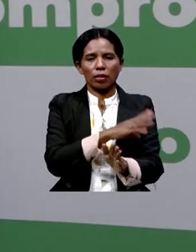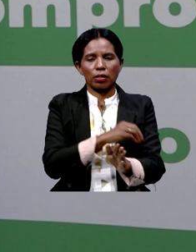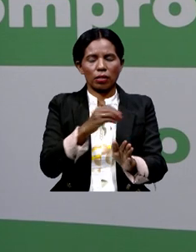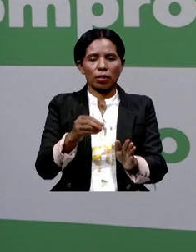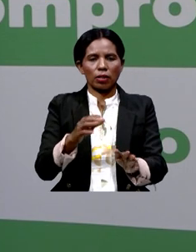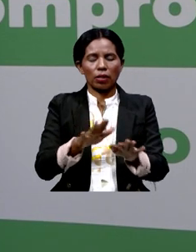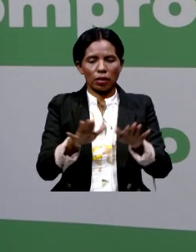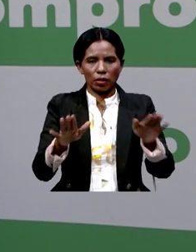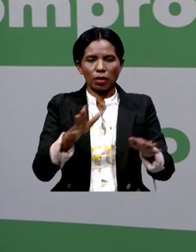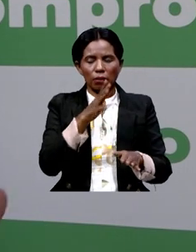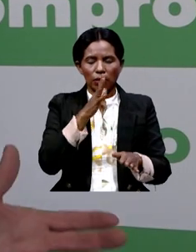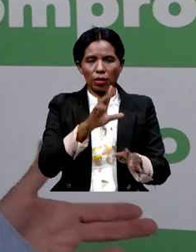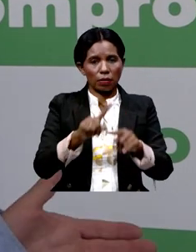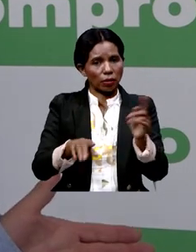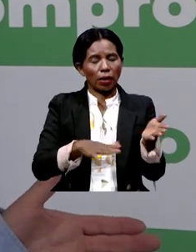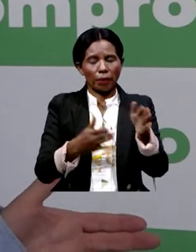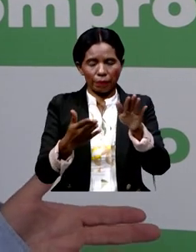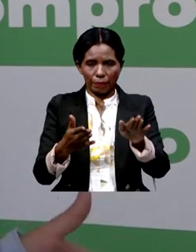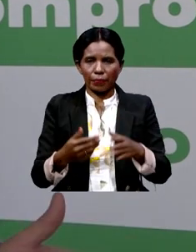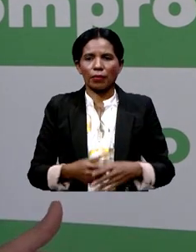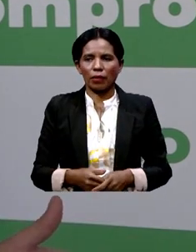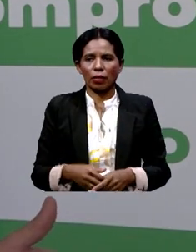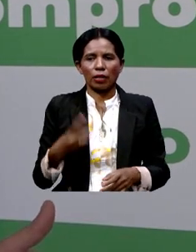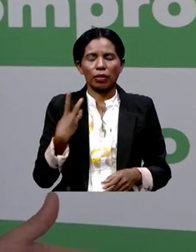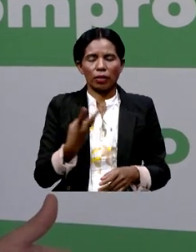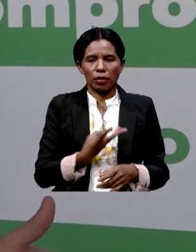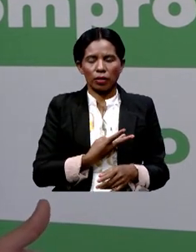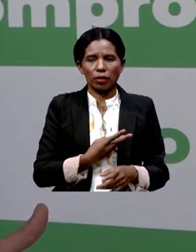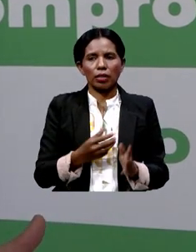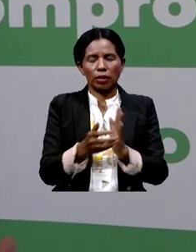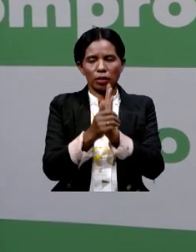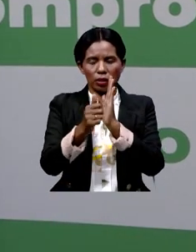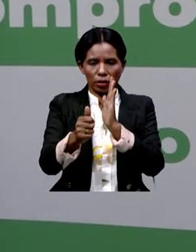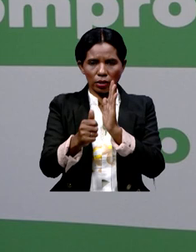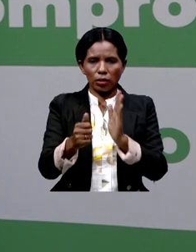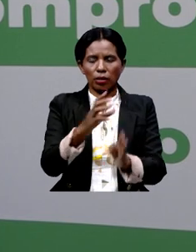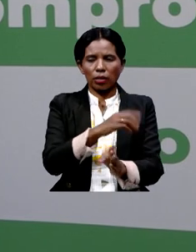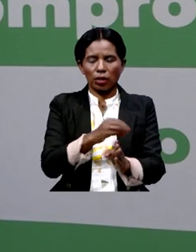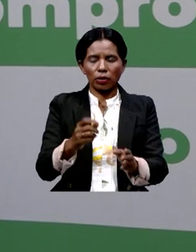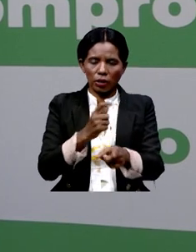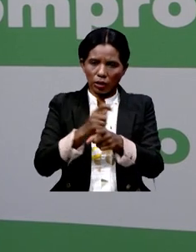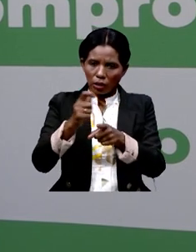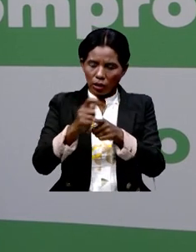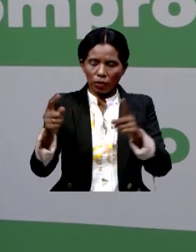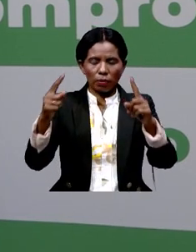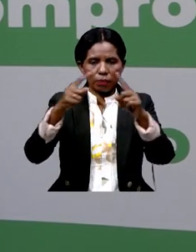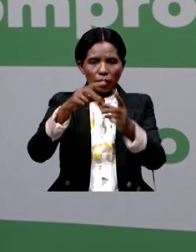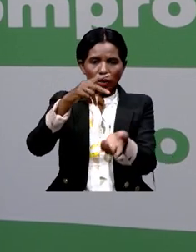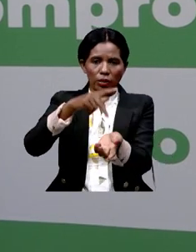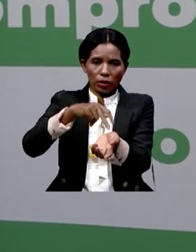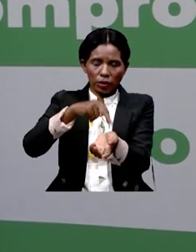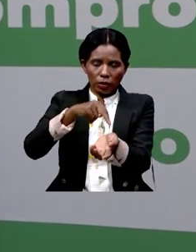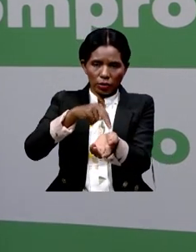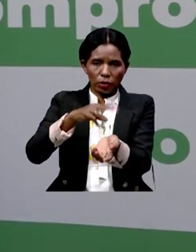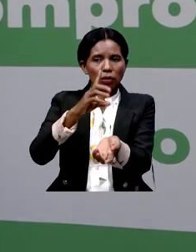in Glenu is with expert capacity such as my colleague here, we're training midwives, nurses, and